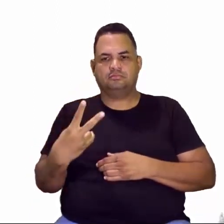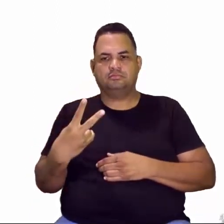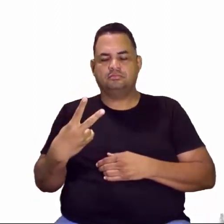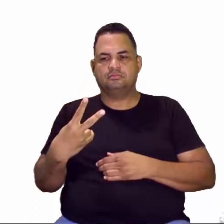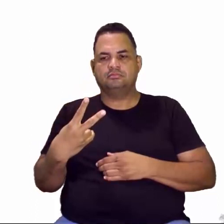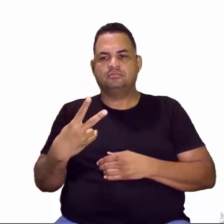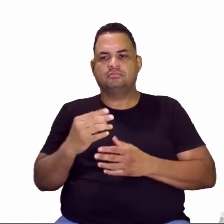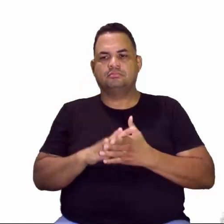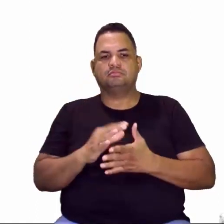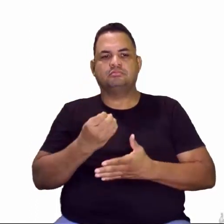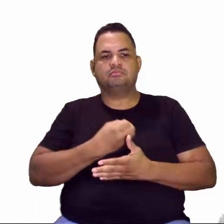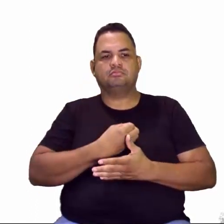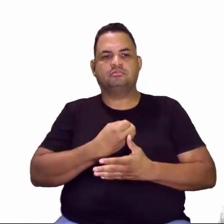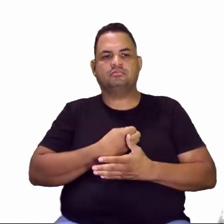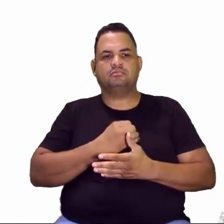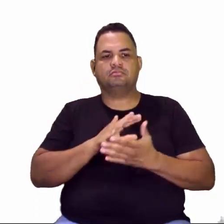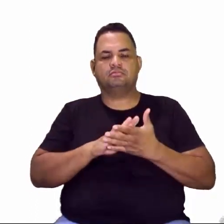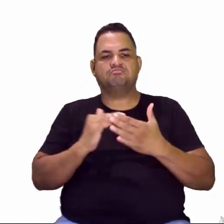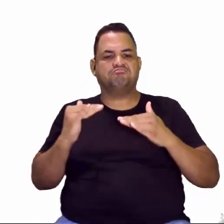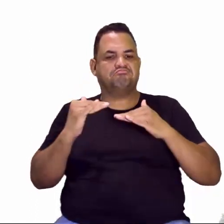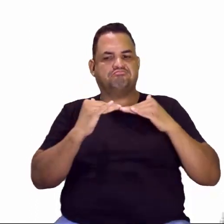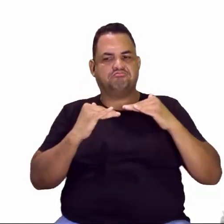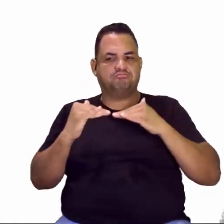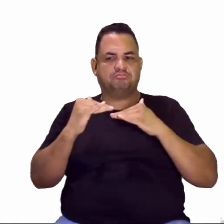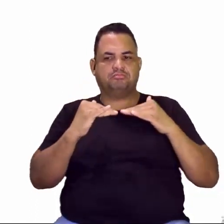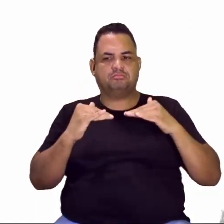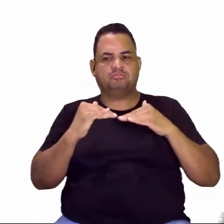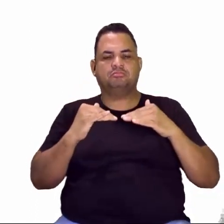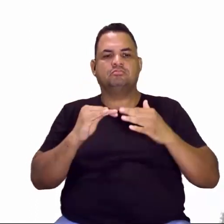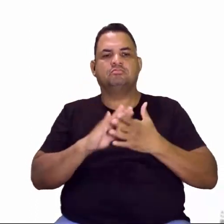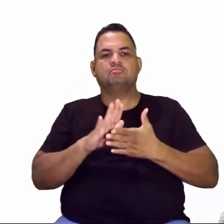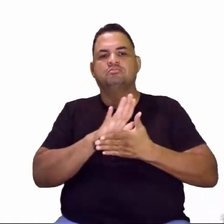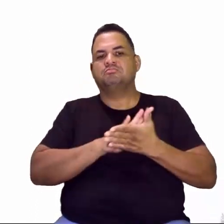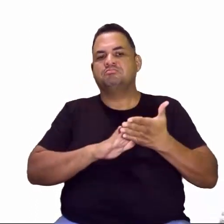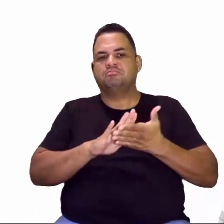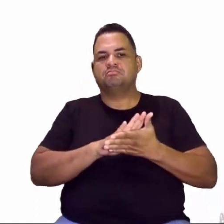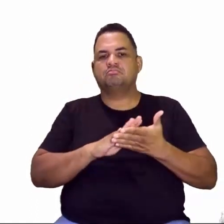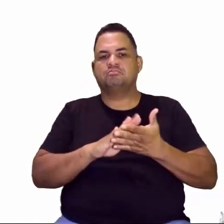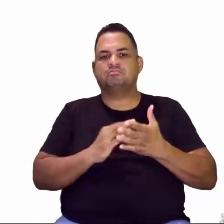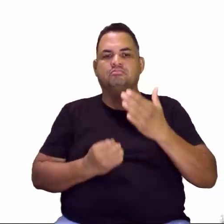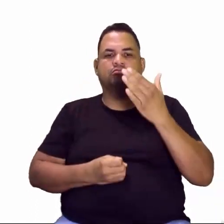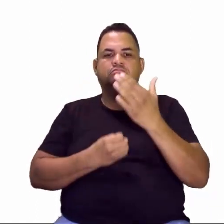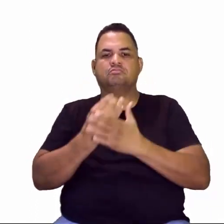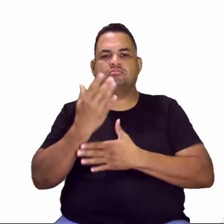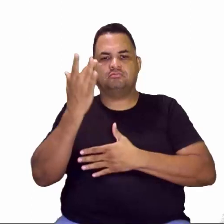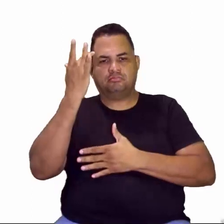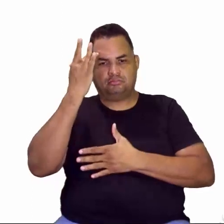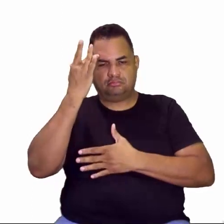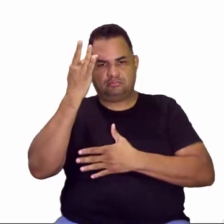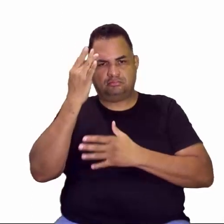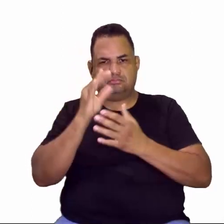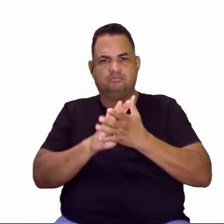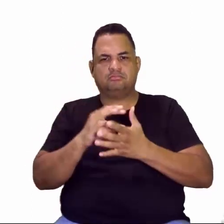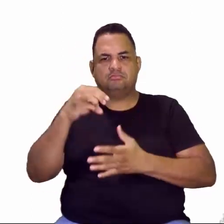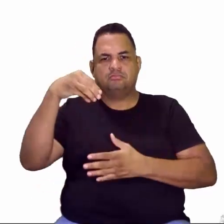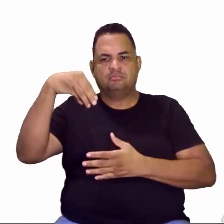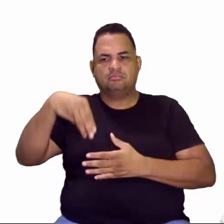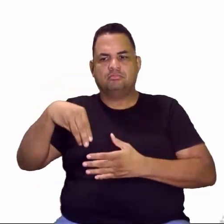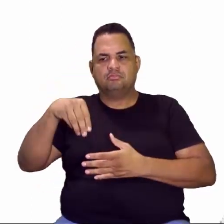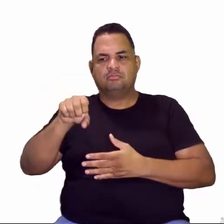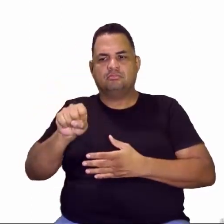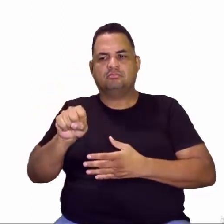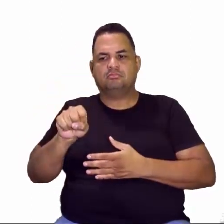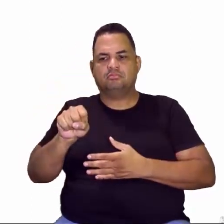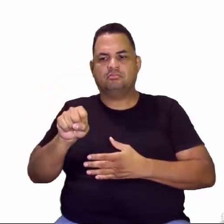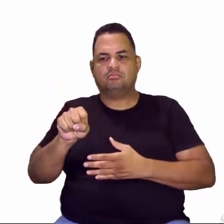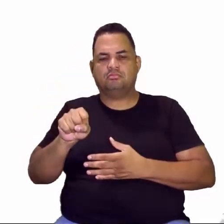2-, então os valores ali das duas cargas vão se anular. Vão originar agora o composto